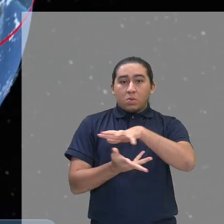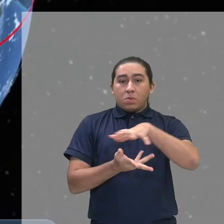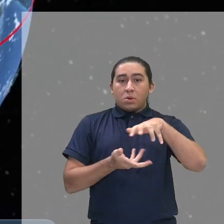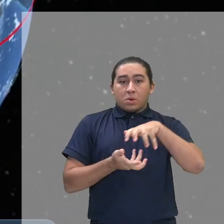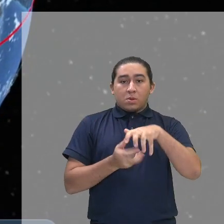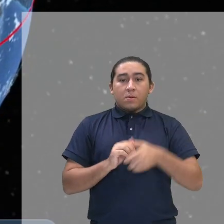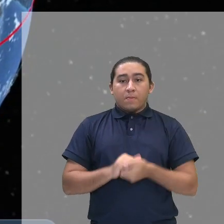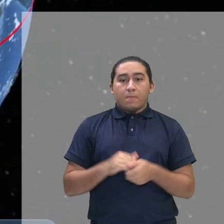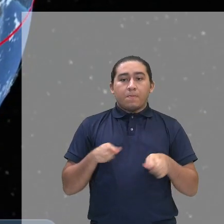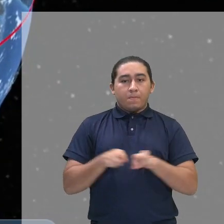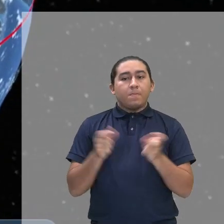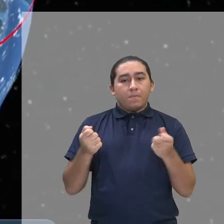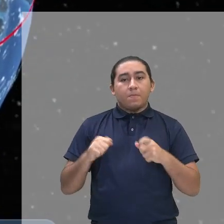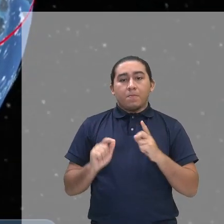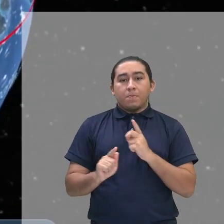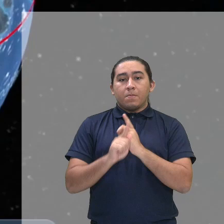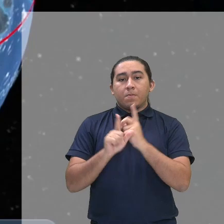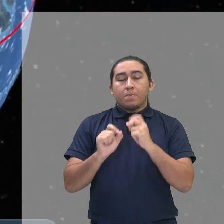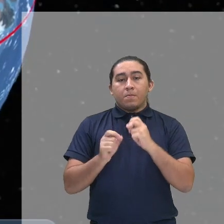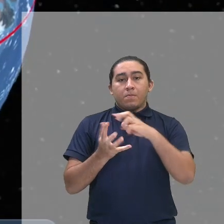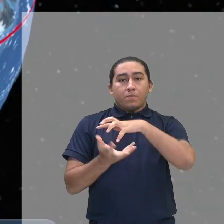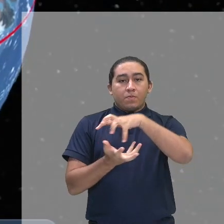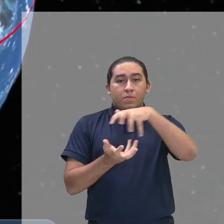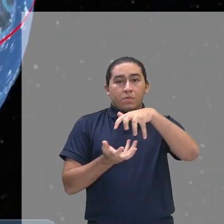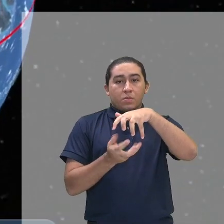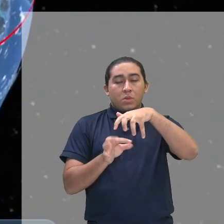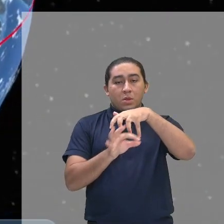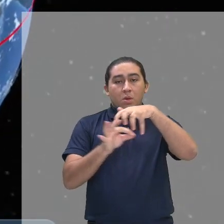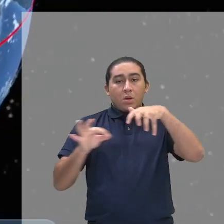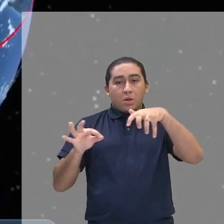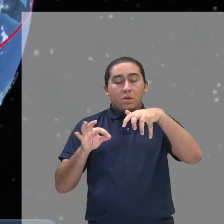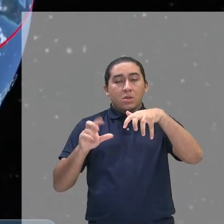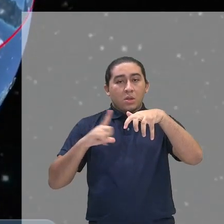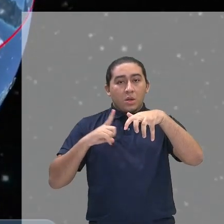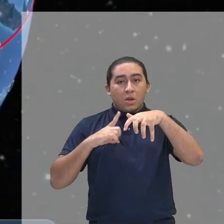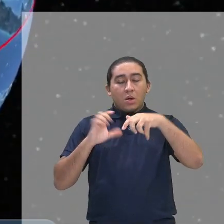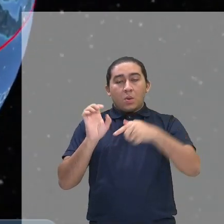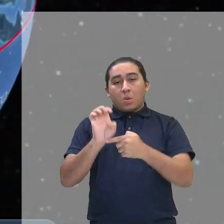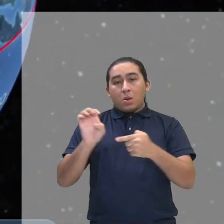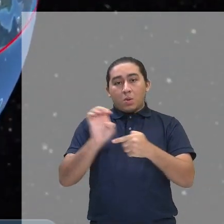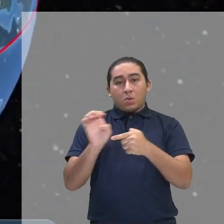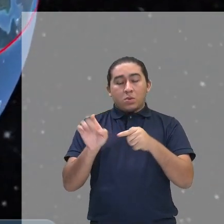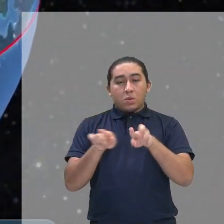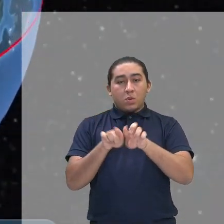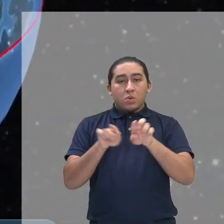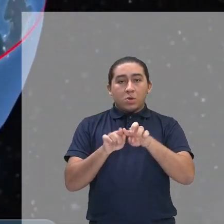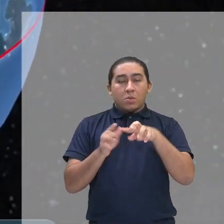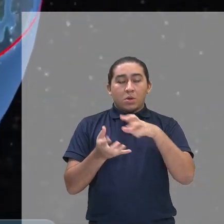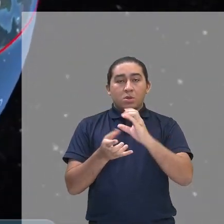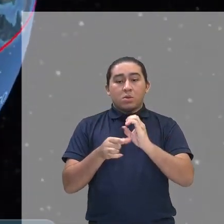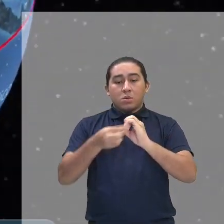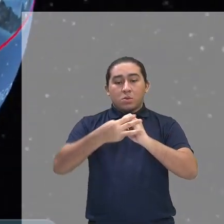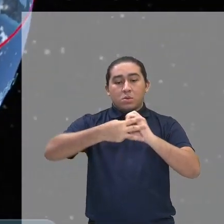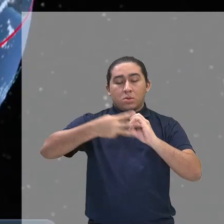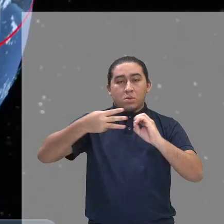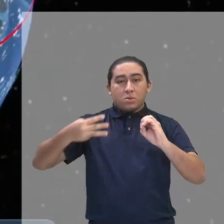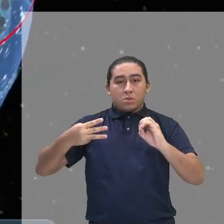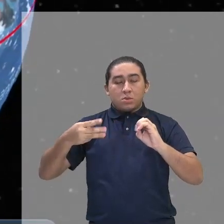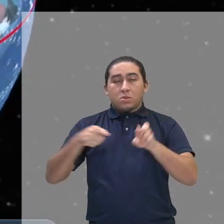consegue identificar aqui a linha do Equador, o Trópico de Câncer, Trópico de Capricórnio e os continentes como eles